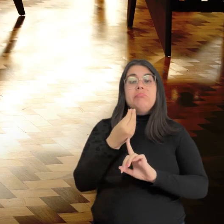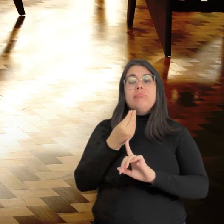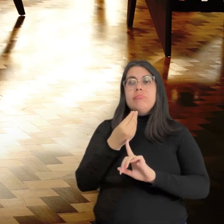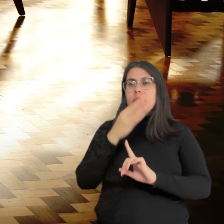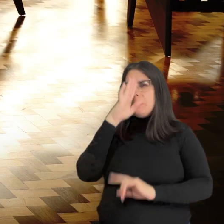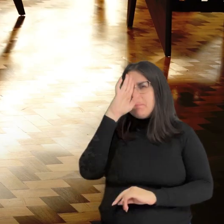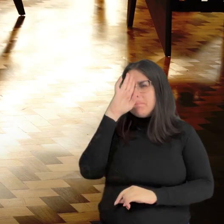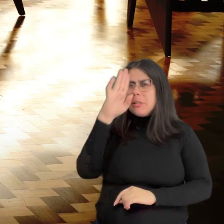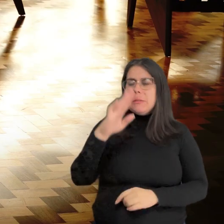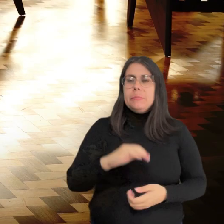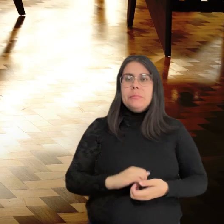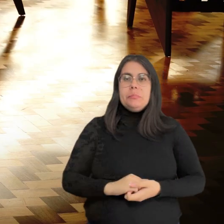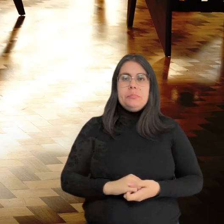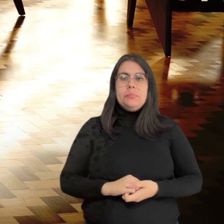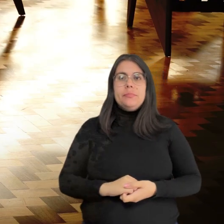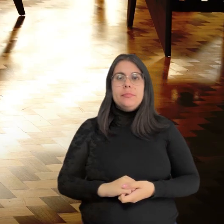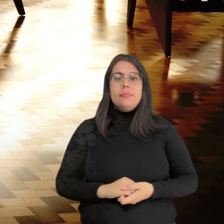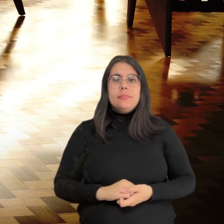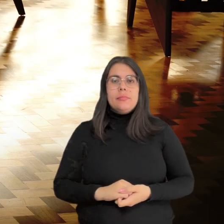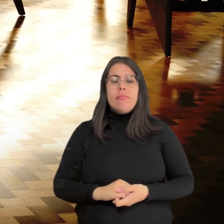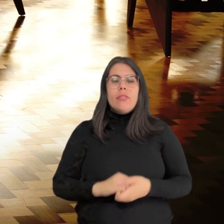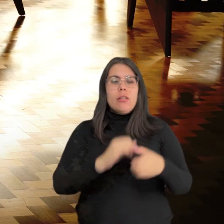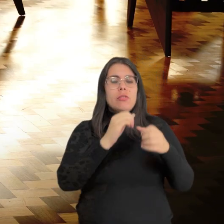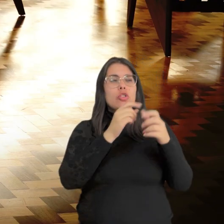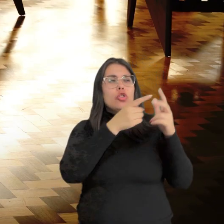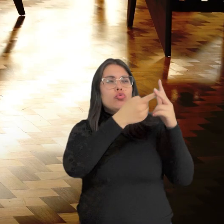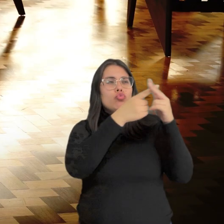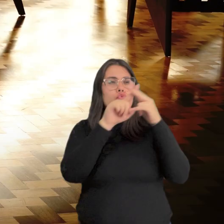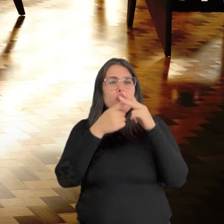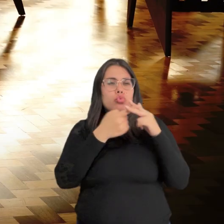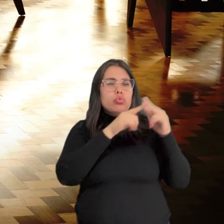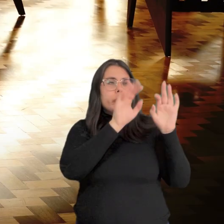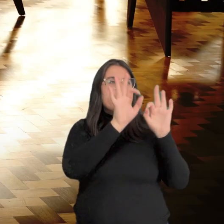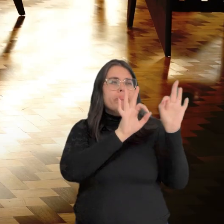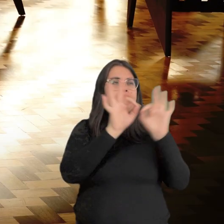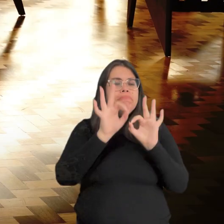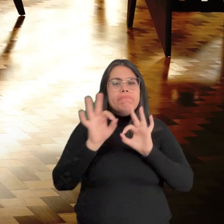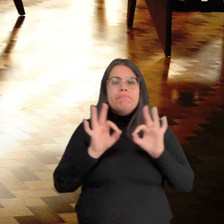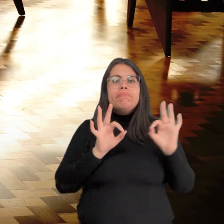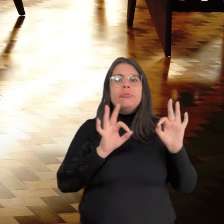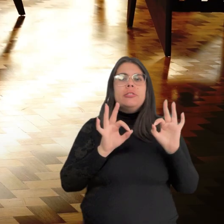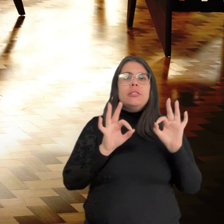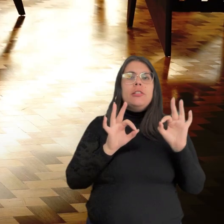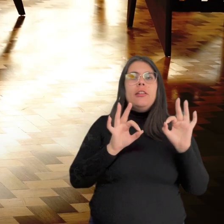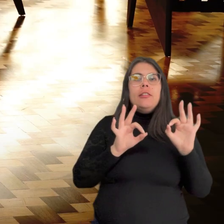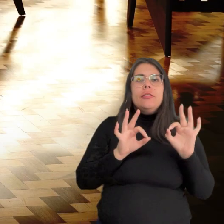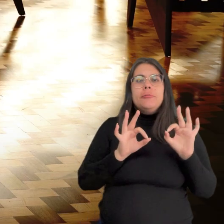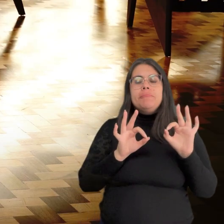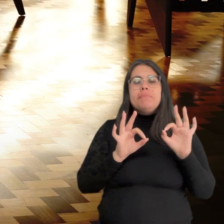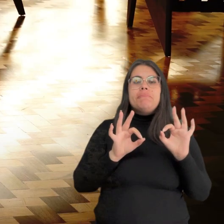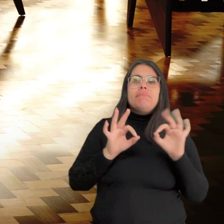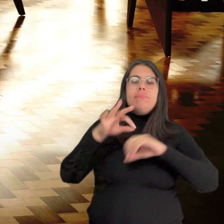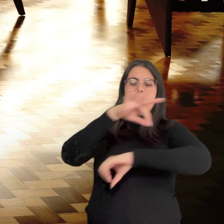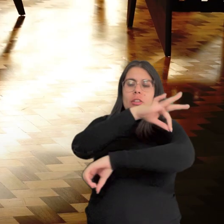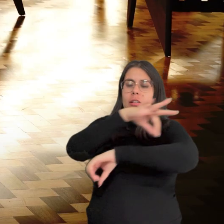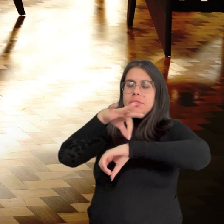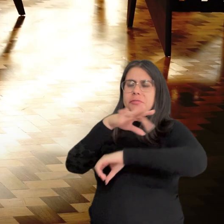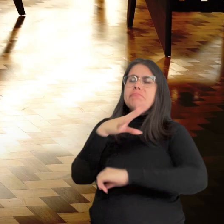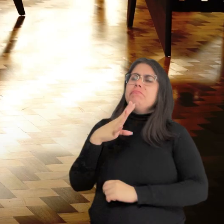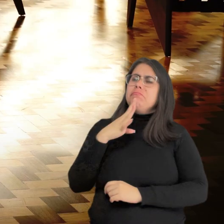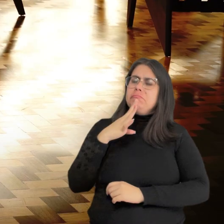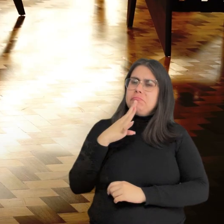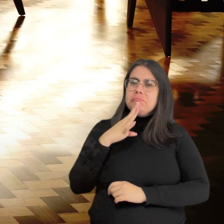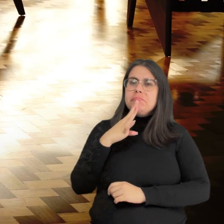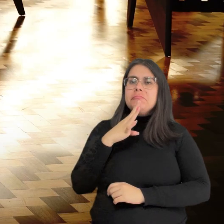restauro, todos os arquitetos conhecem, quer dizer, existem cartas de proteção de